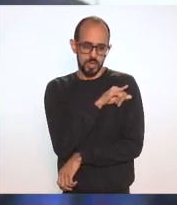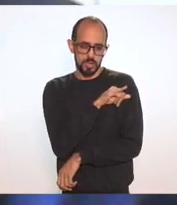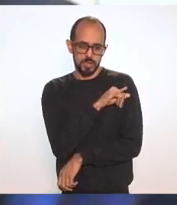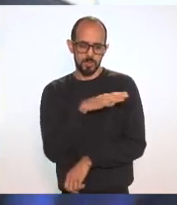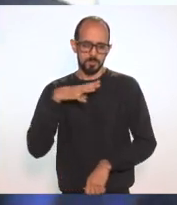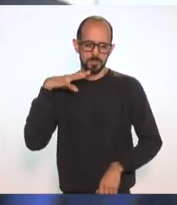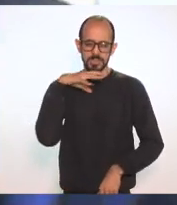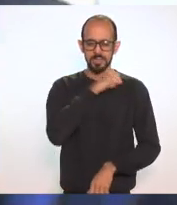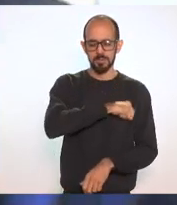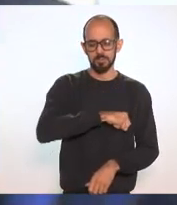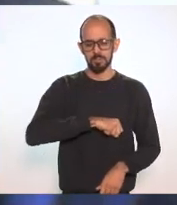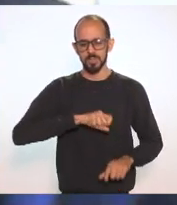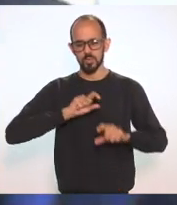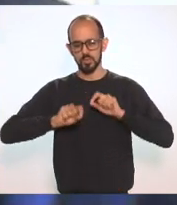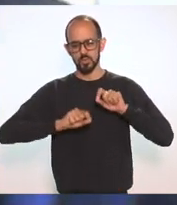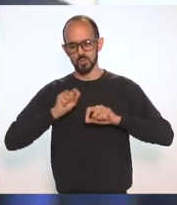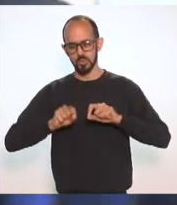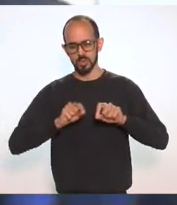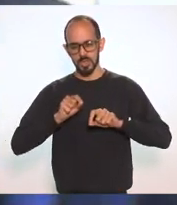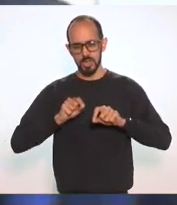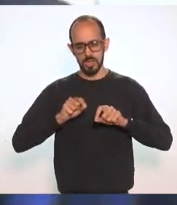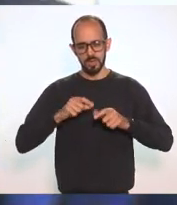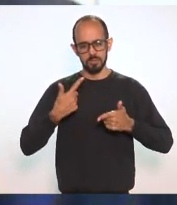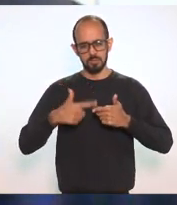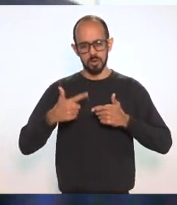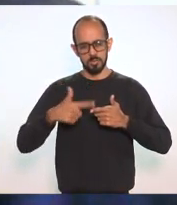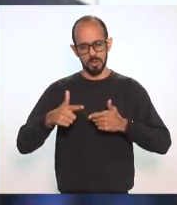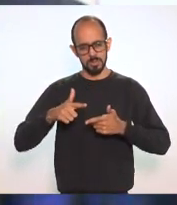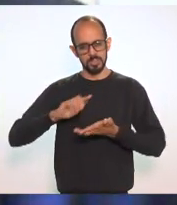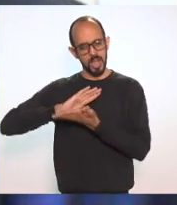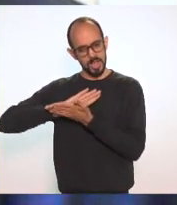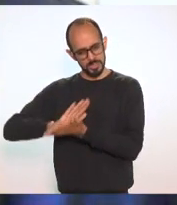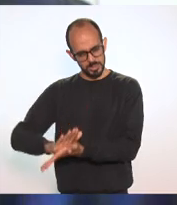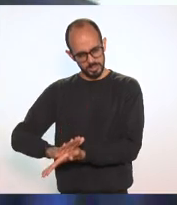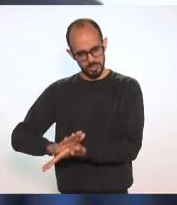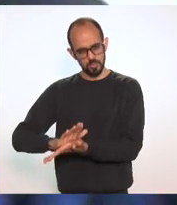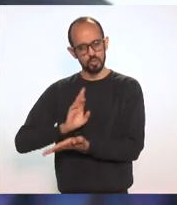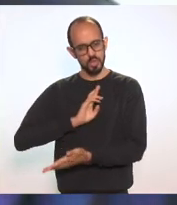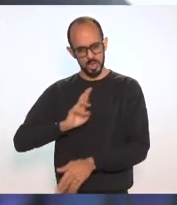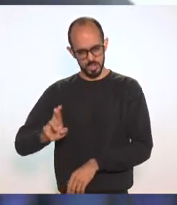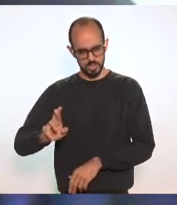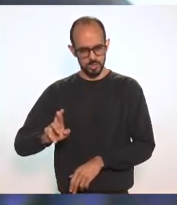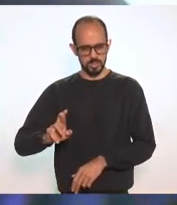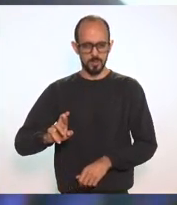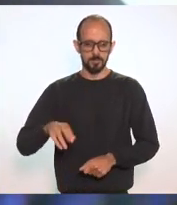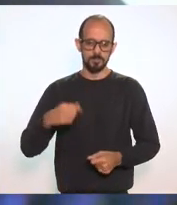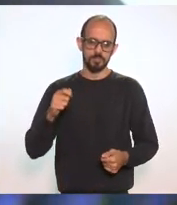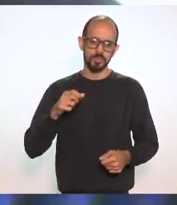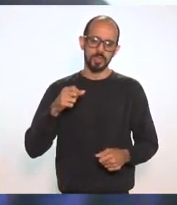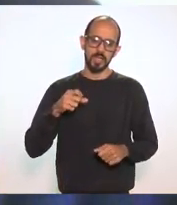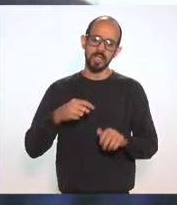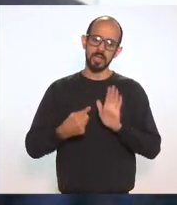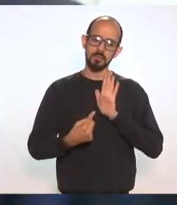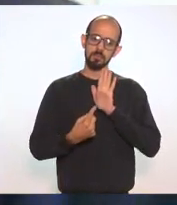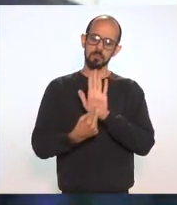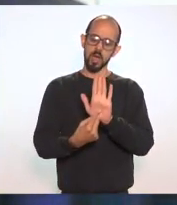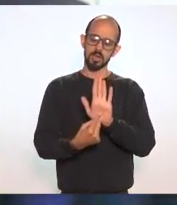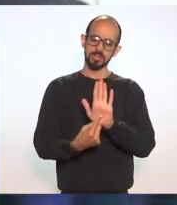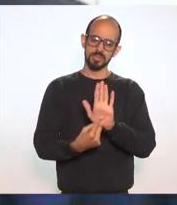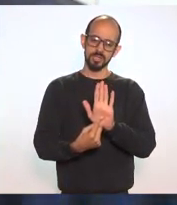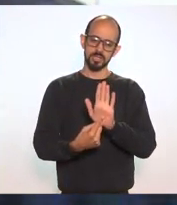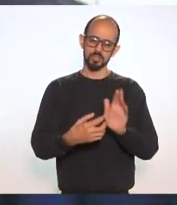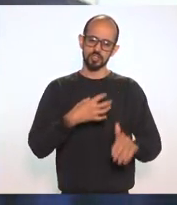muito fortemente com situações de racismo religioso. Esse racismo se manifesta das diferentes formas,